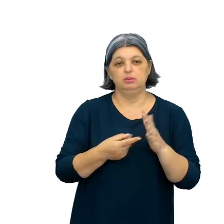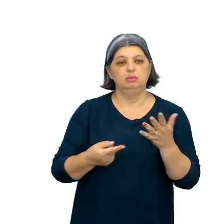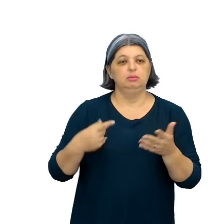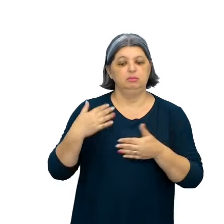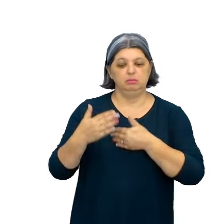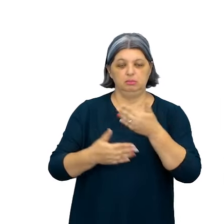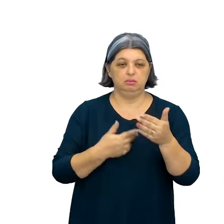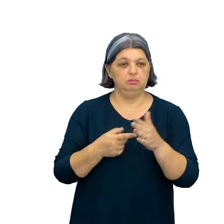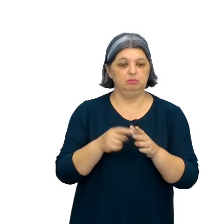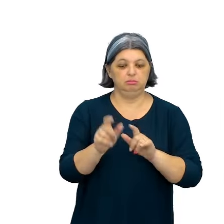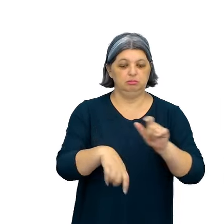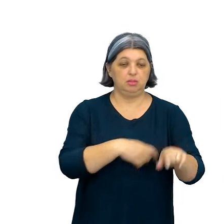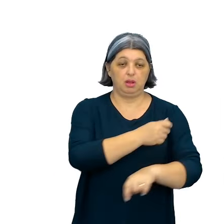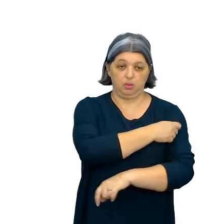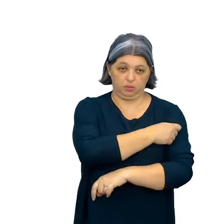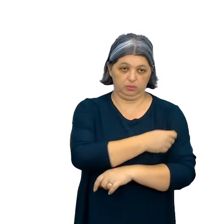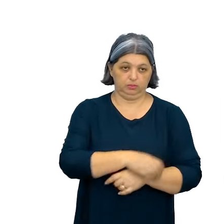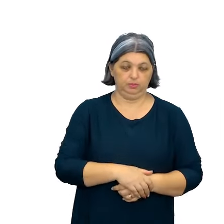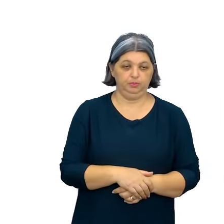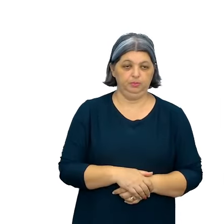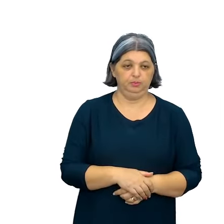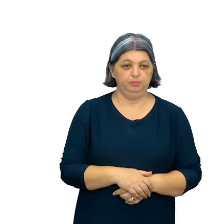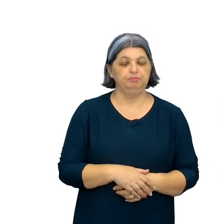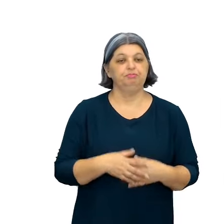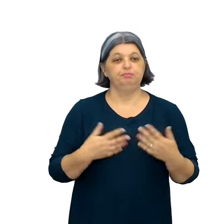texto em que seu aluno está. Assim,